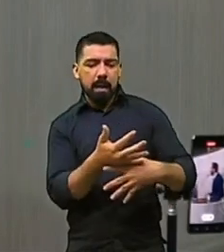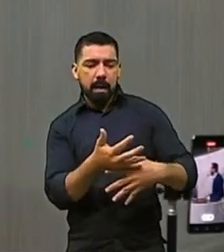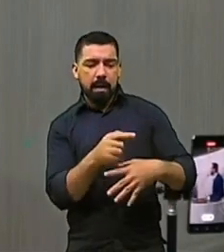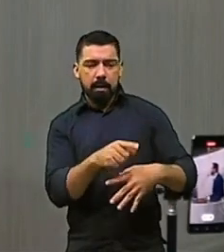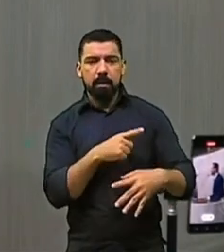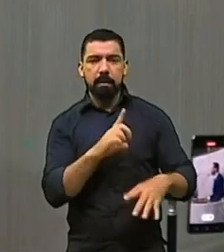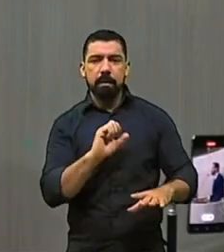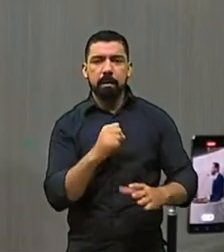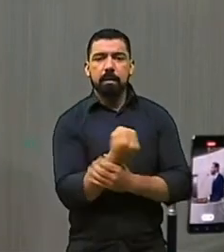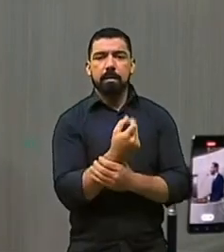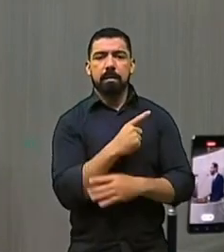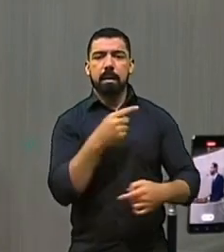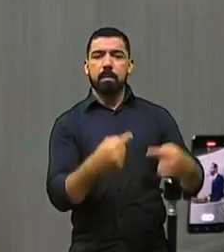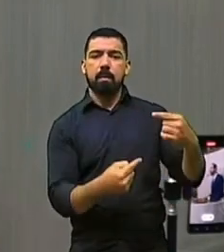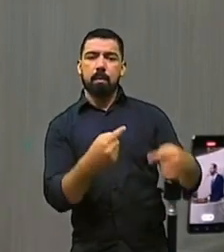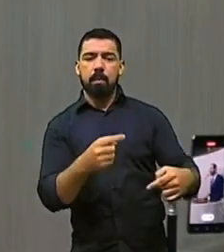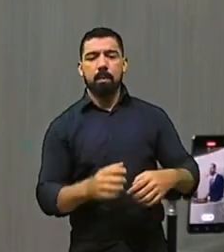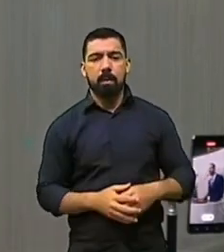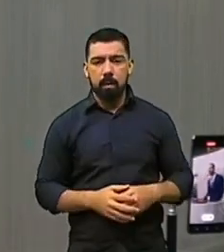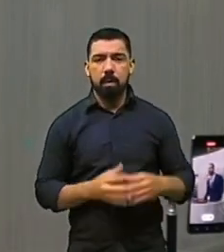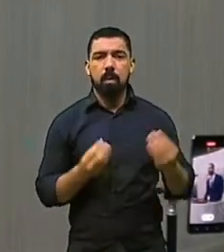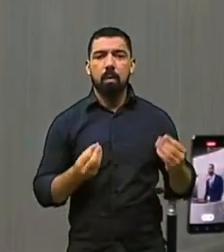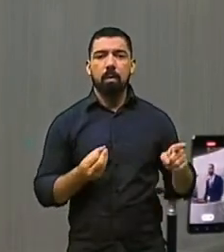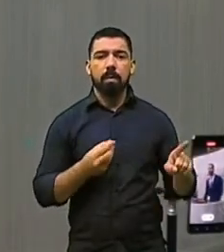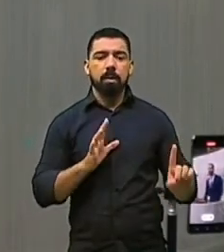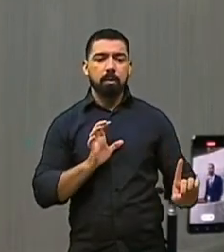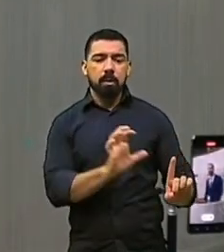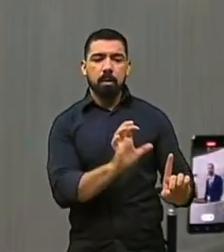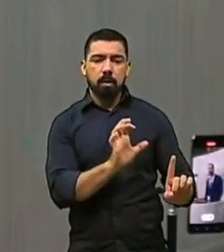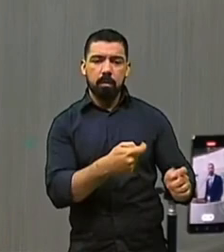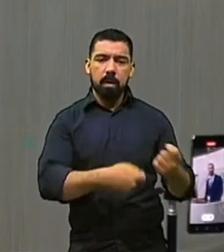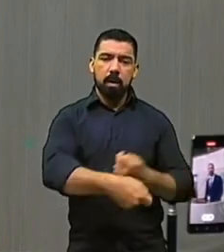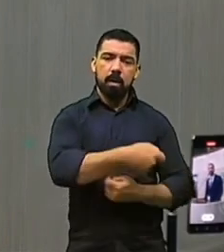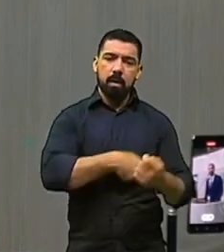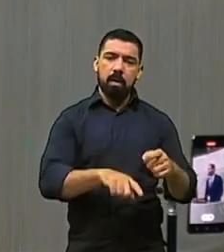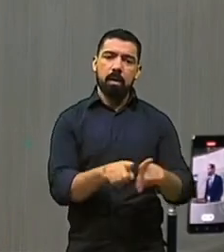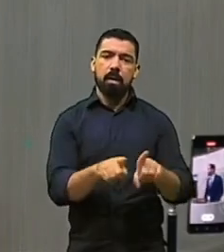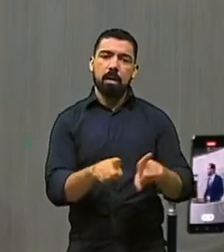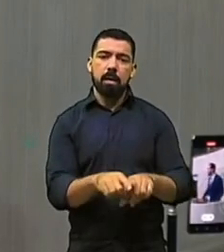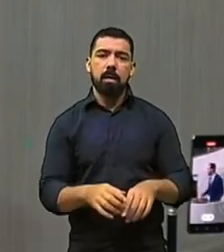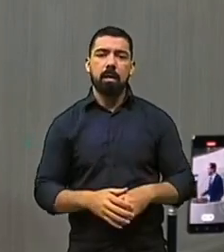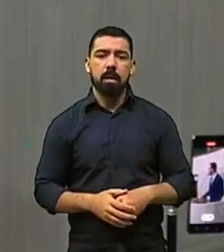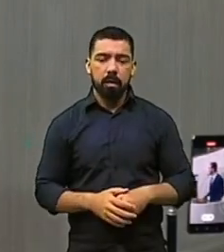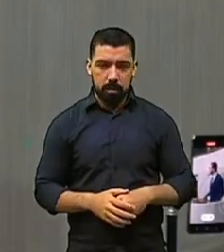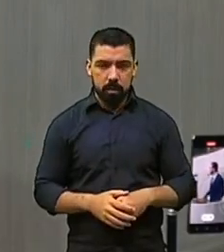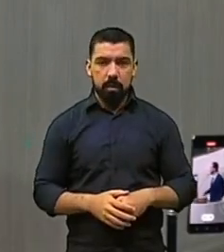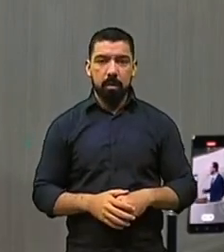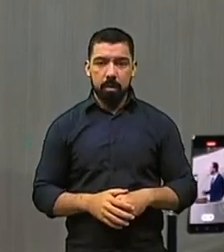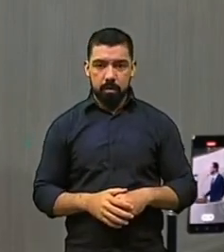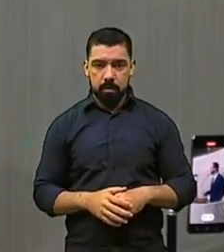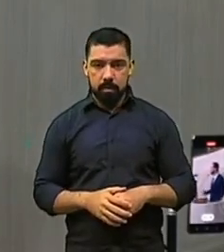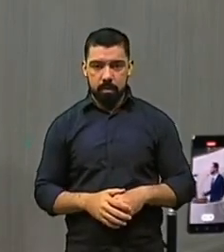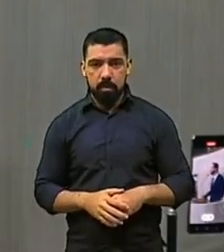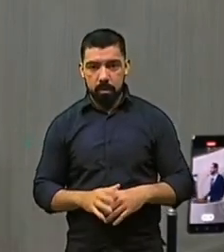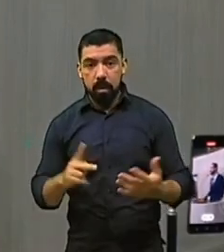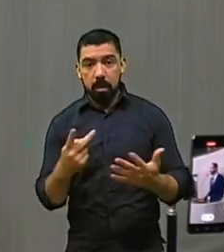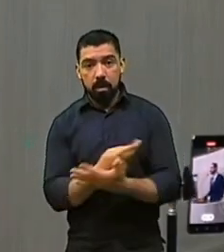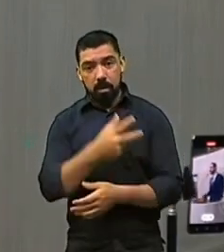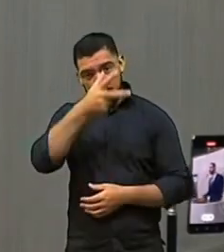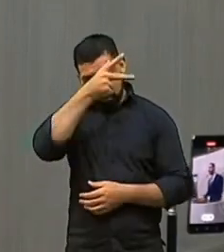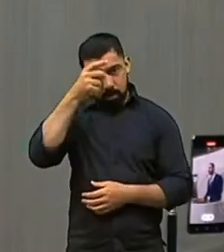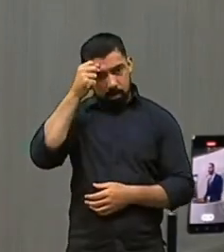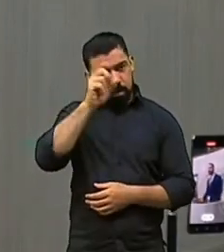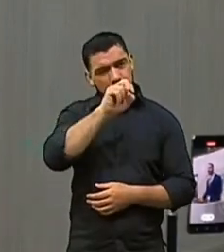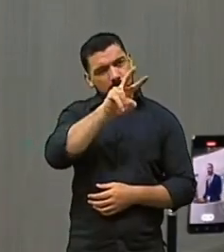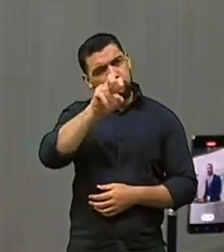instabilidade política, o quanto que isso afeta a economia. E acontece que em todos os municípios